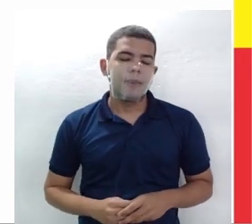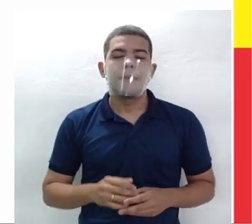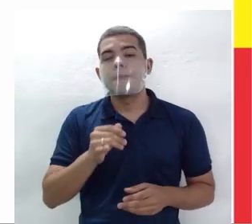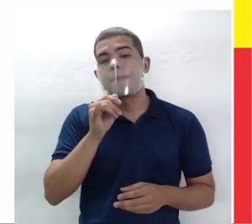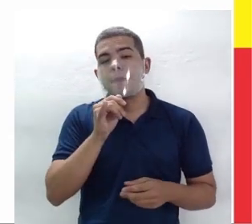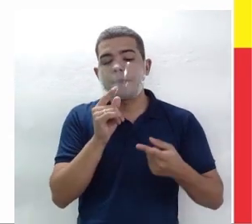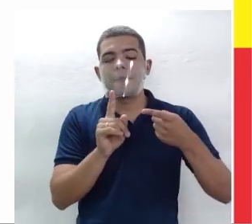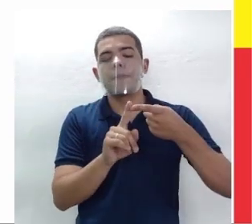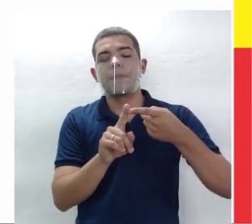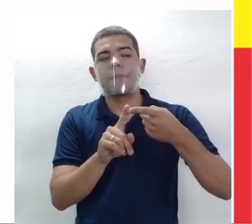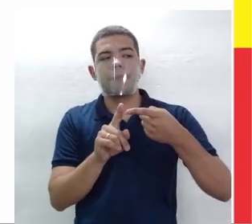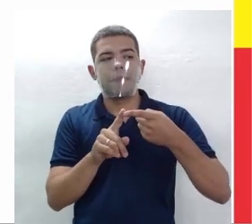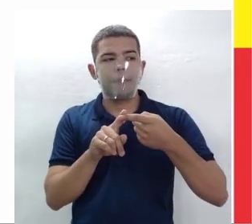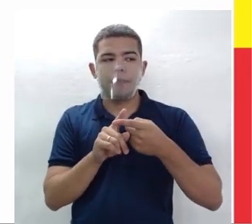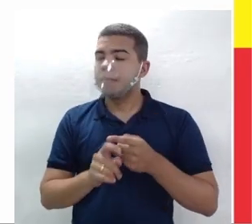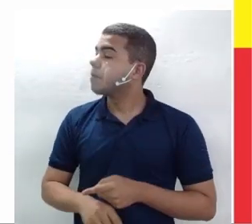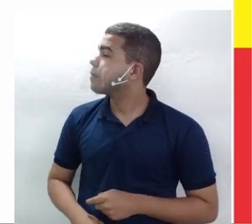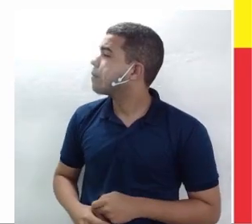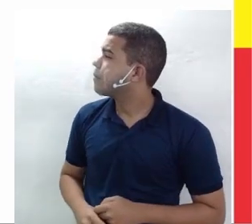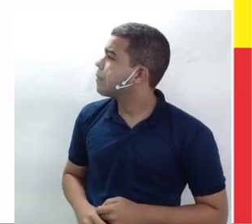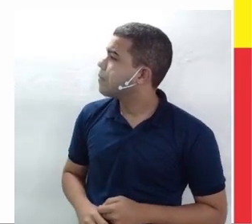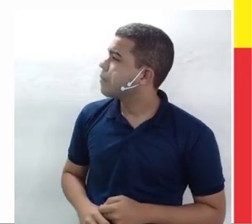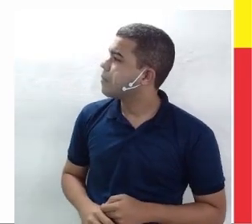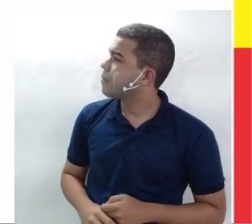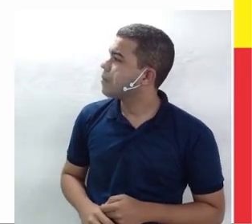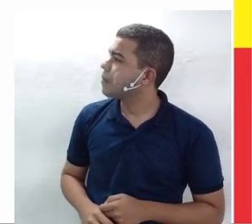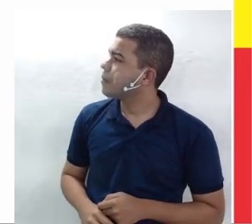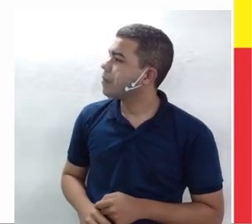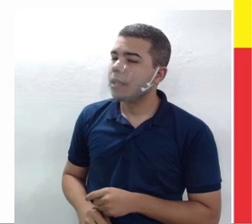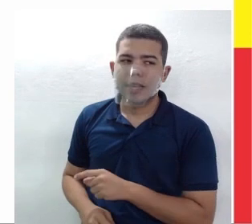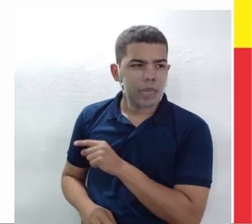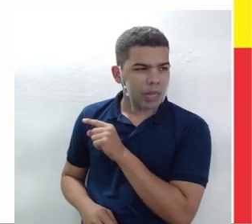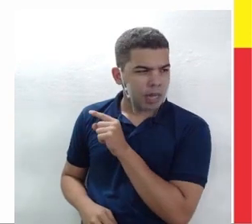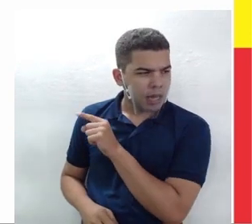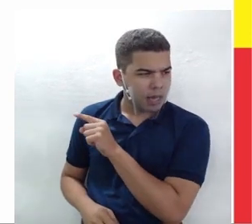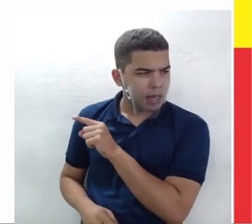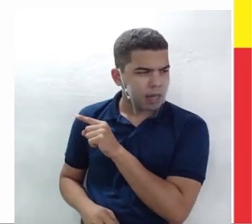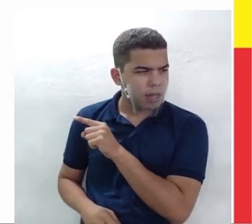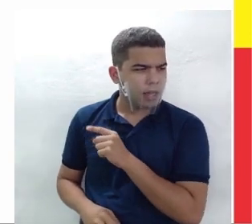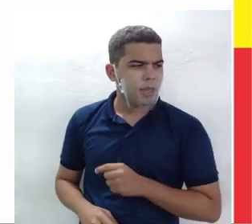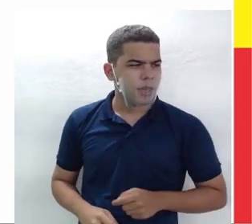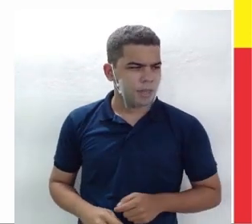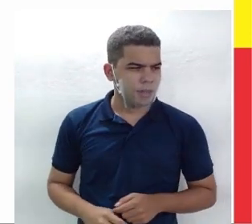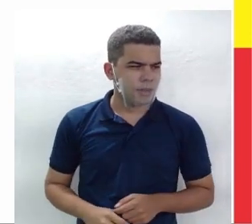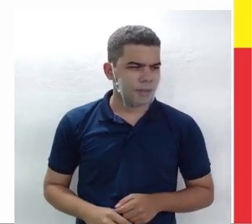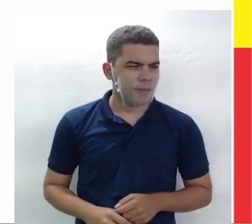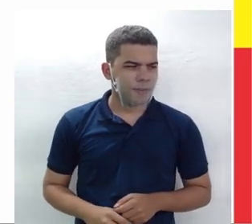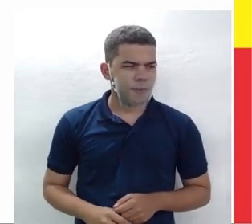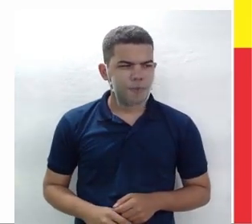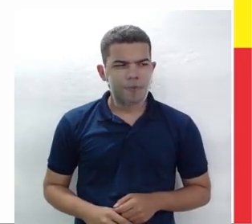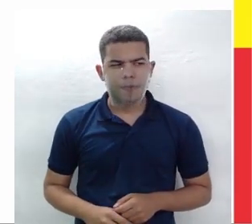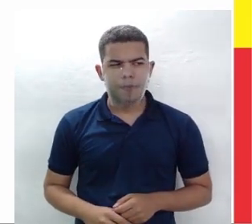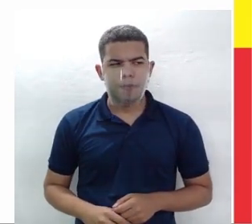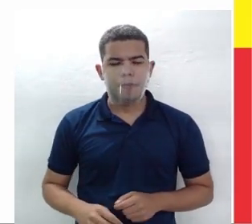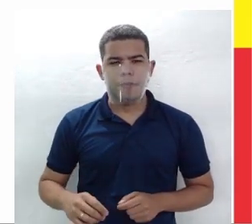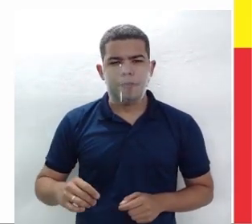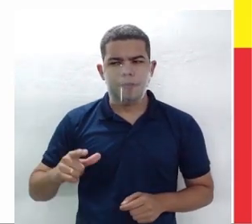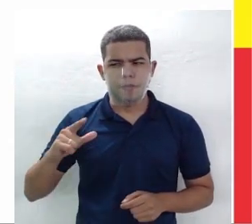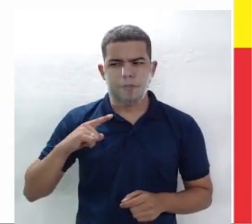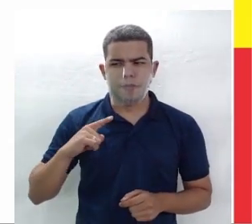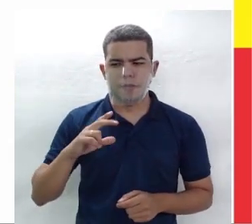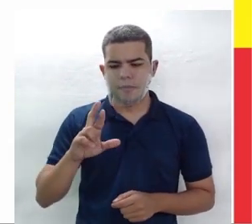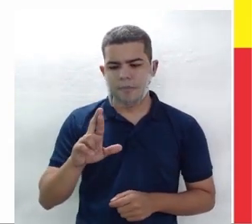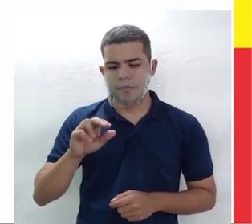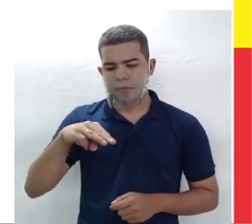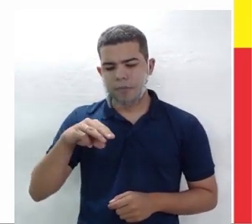né? Com o núcleo que está ali, ó, completamente desorganizado, que é o seu RNA